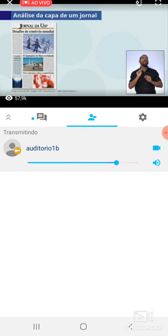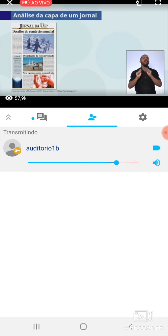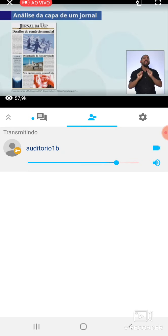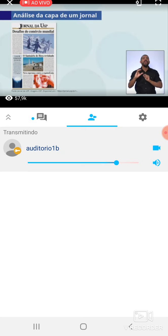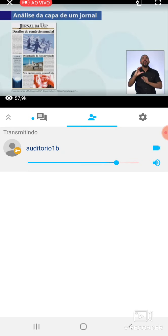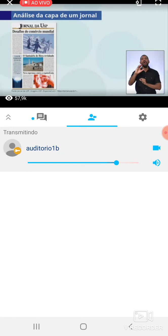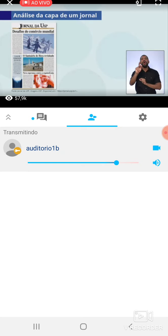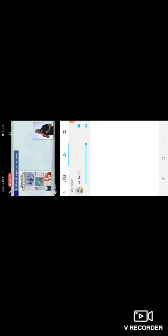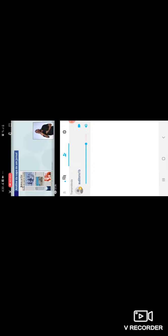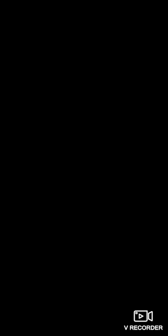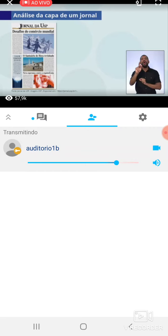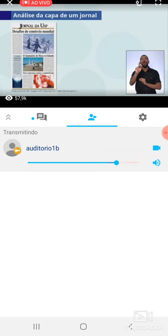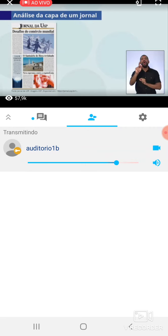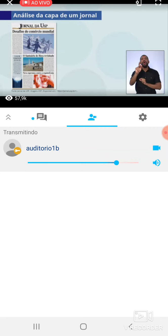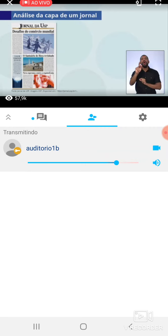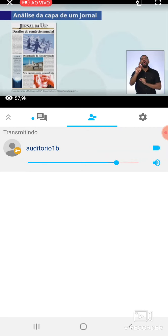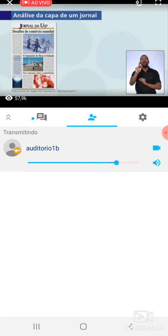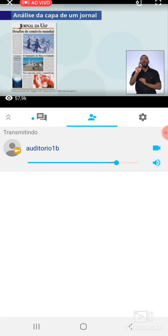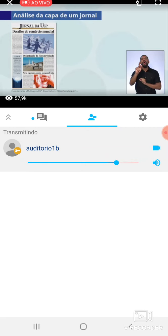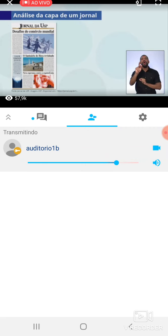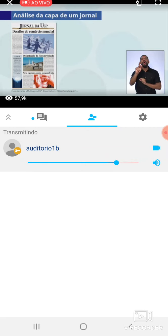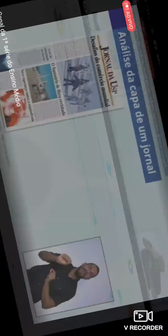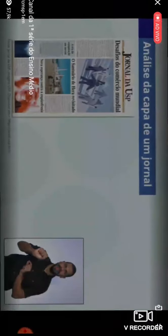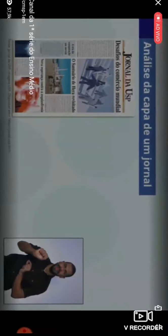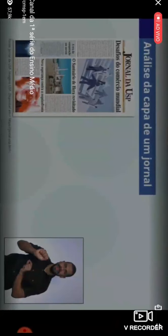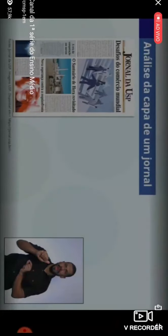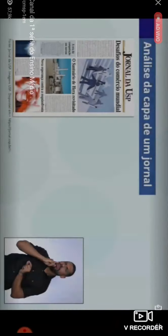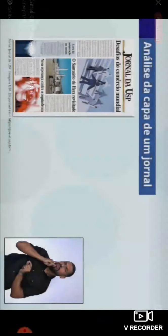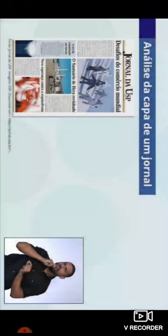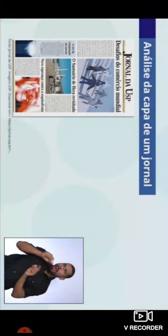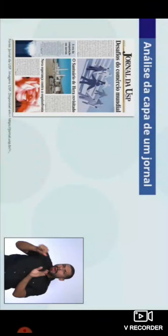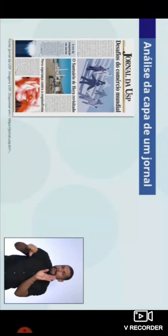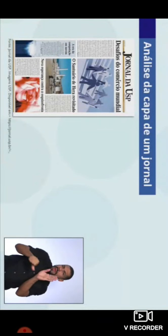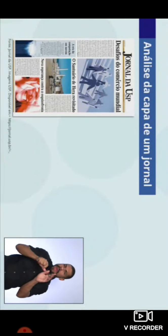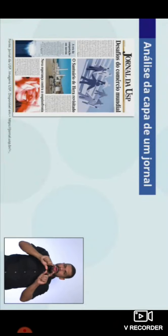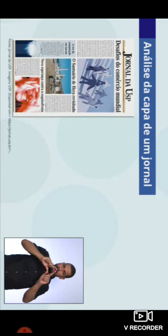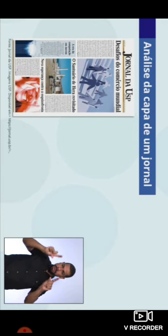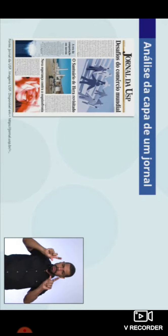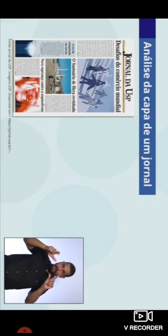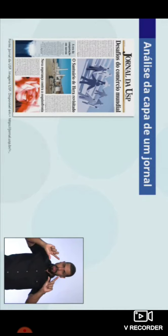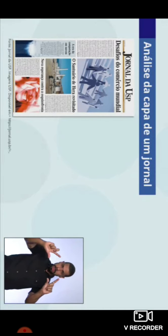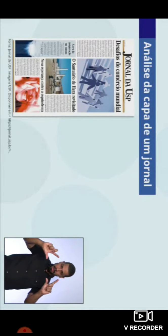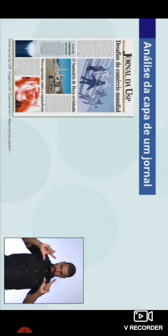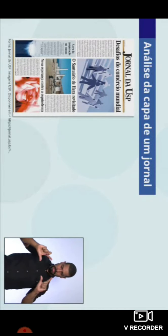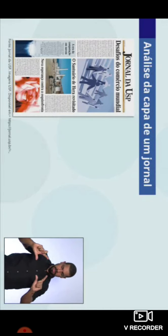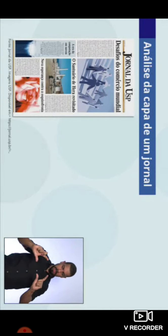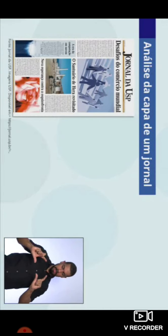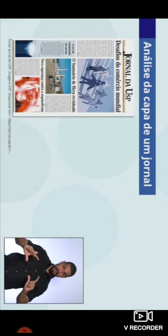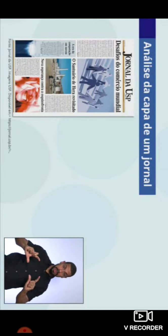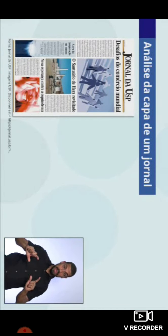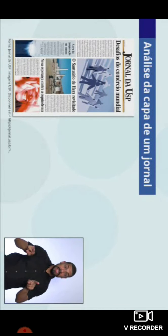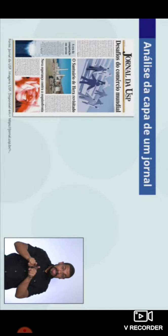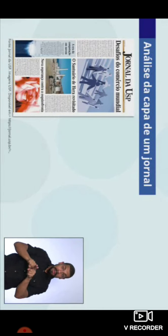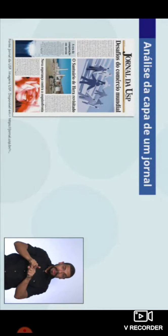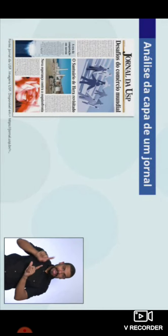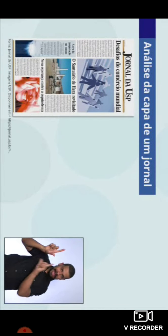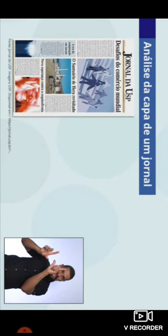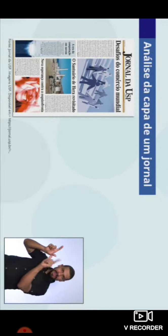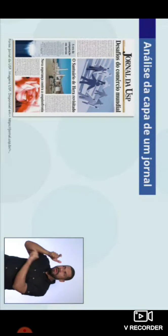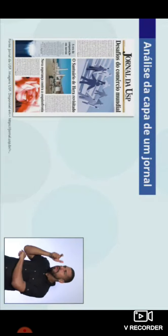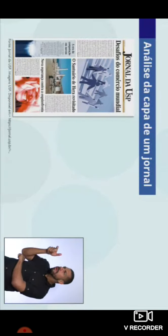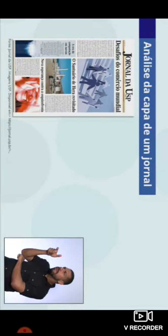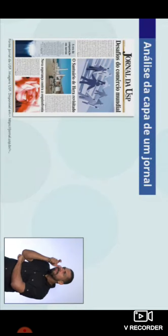as chamadas? As chamadas são esses primeiros parágrafos que num jornal de televisão, quando você assiste,